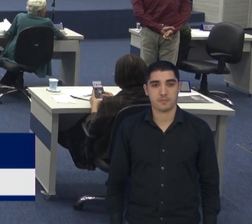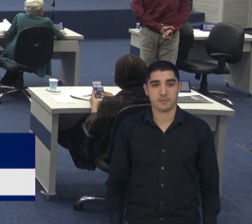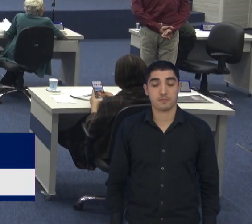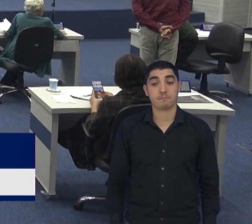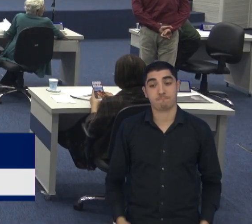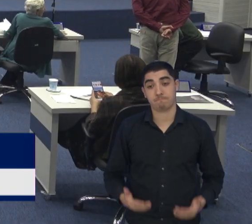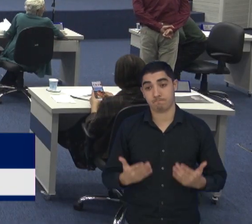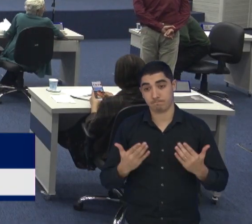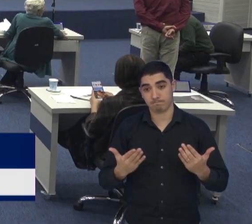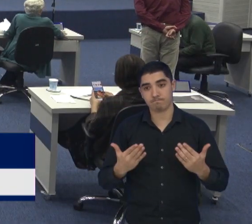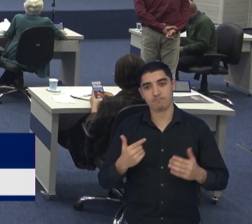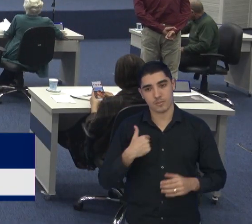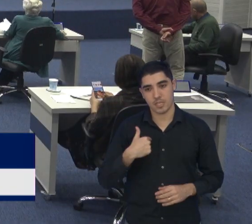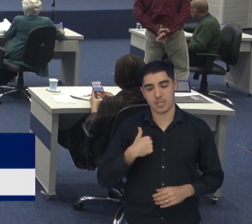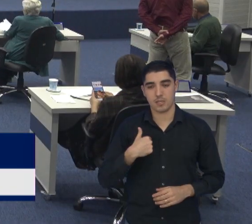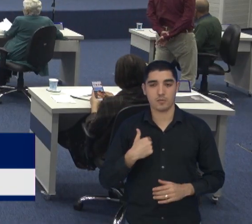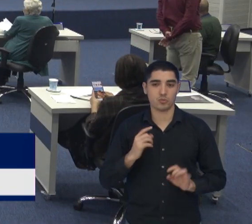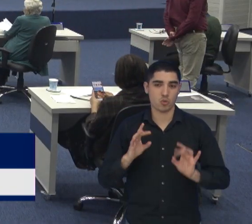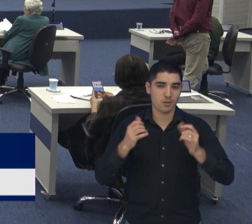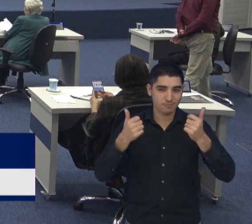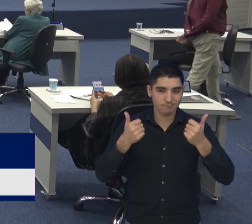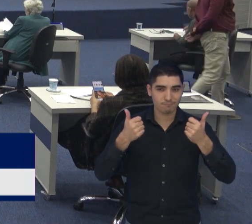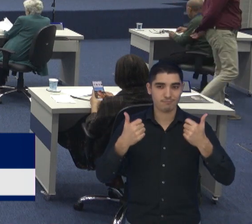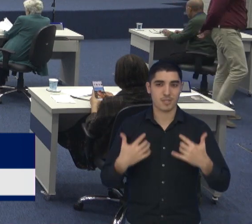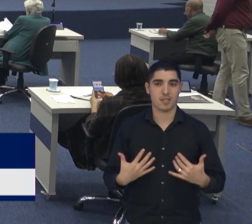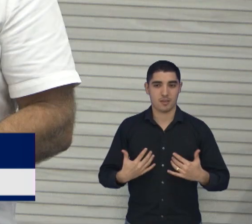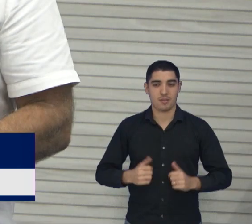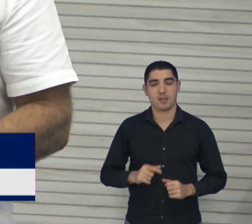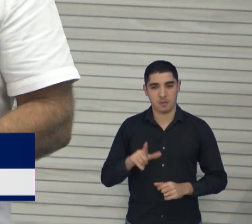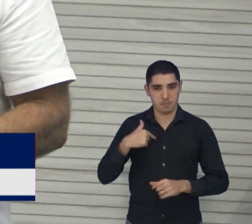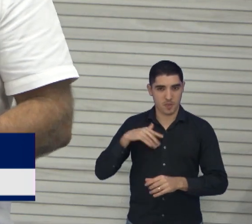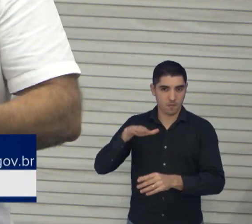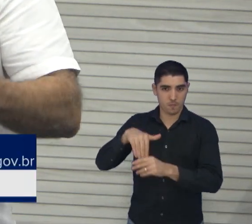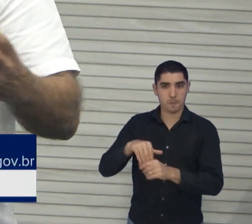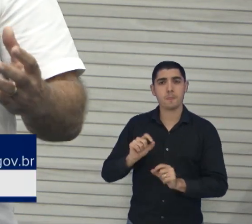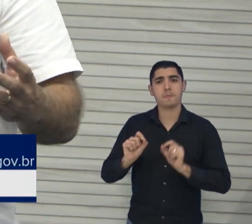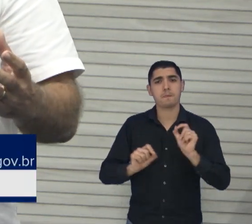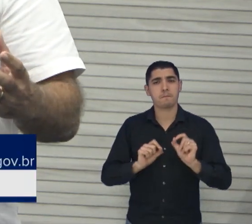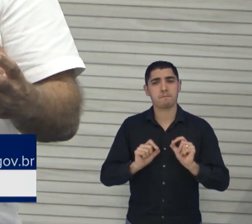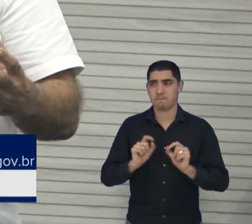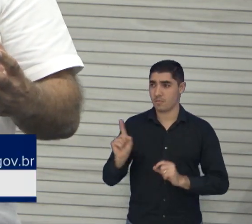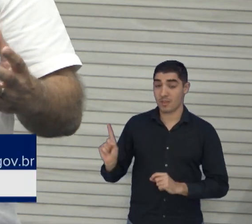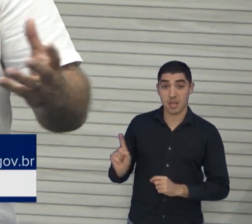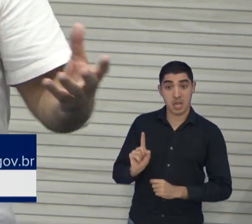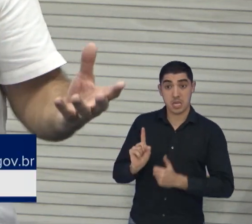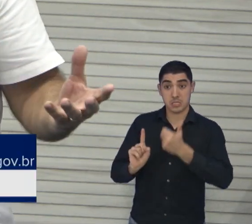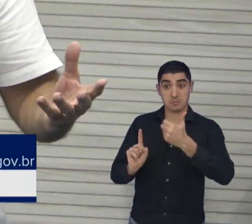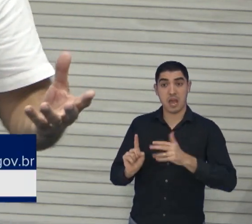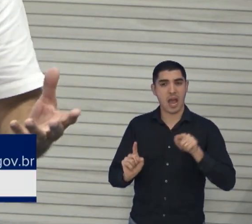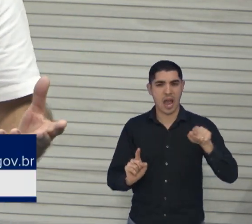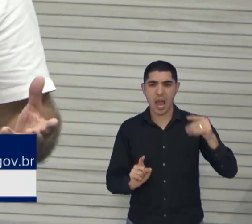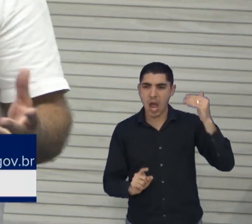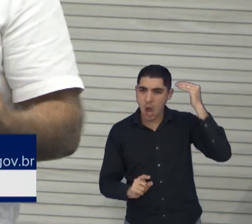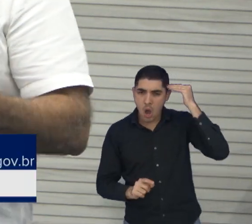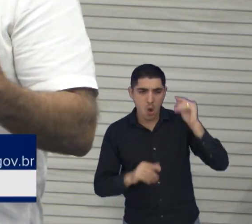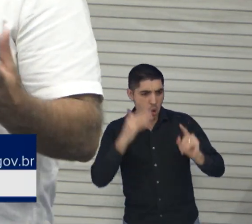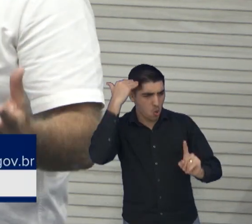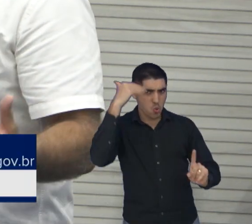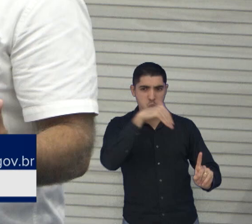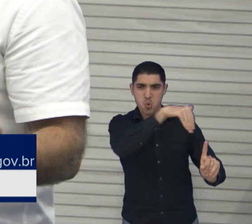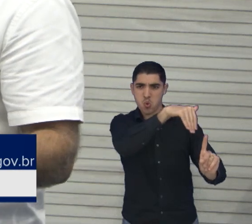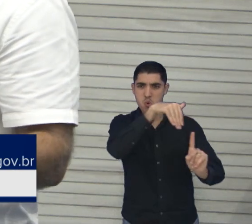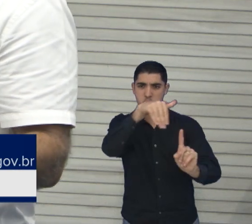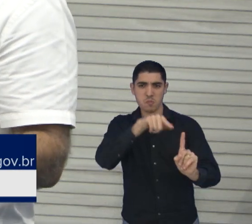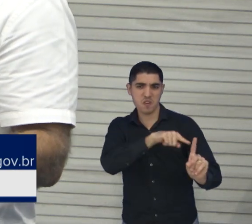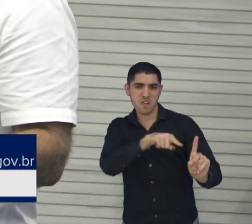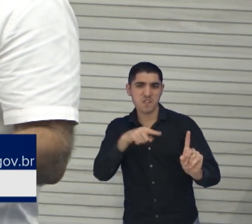Bom, só para justificar aí também a votação, é o seguinte, parece que o que é falado aqui, parece que a culpa é dos vereadores, mas vamos lá, parece que a cidade não